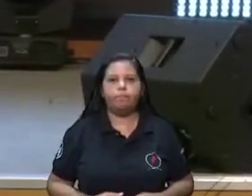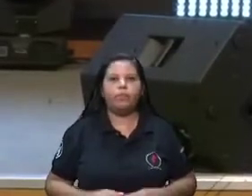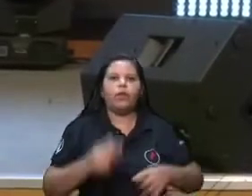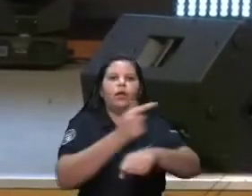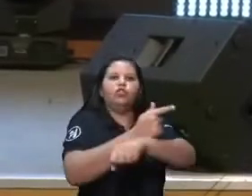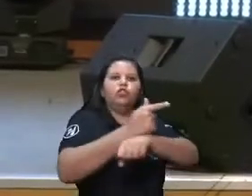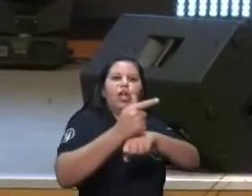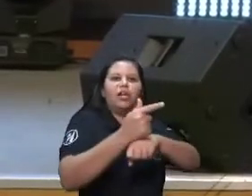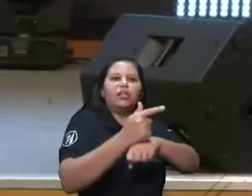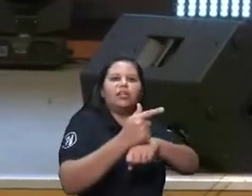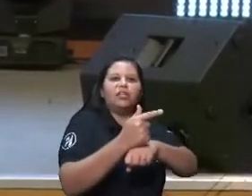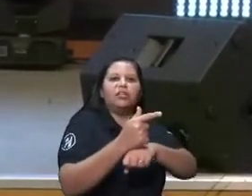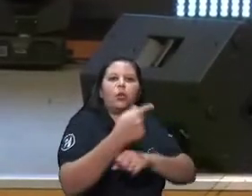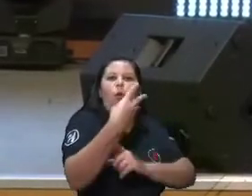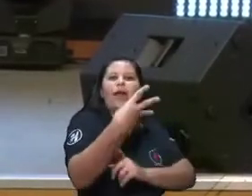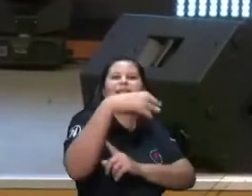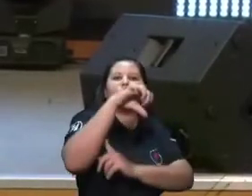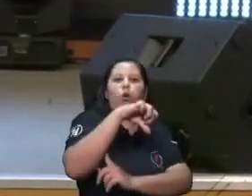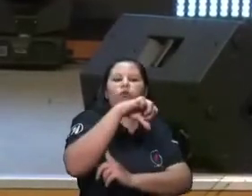Gênesis